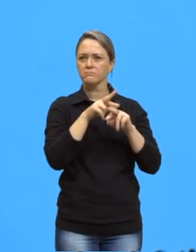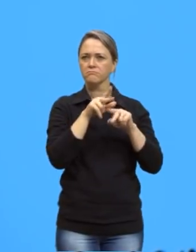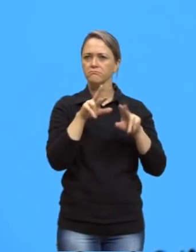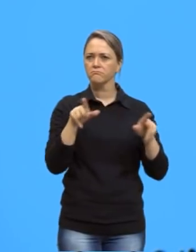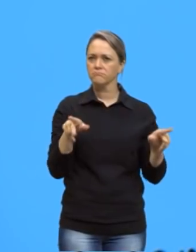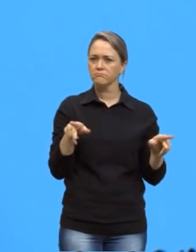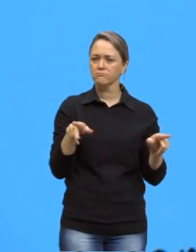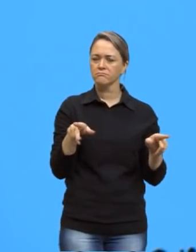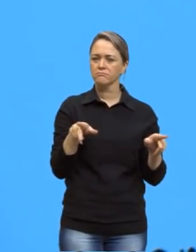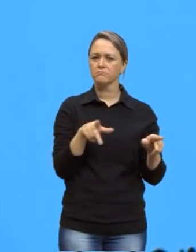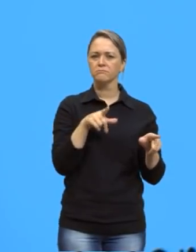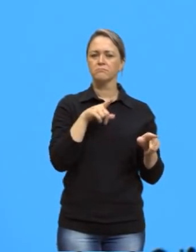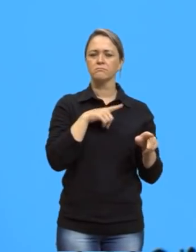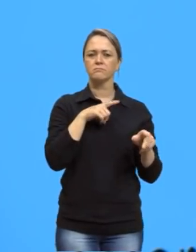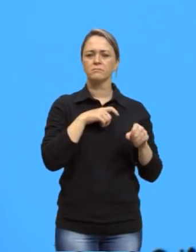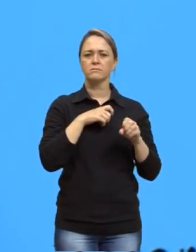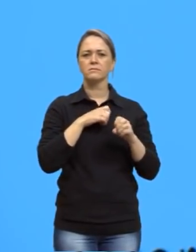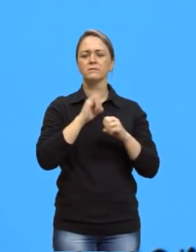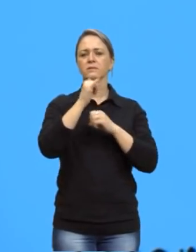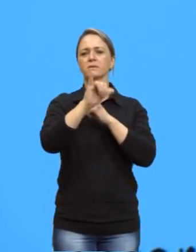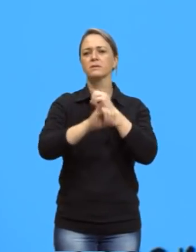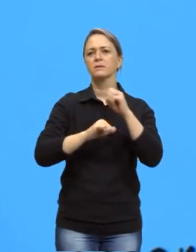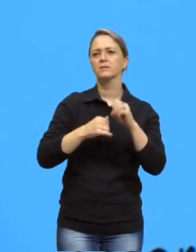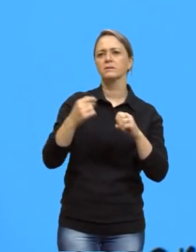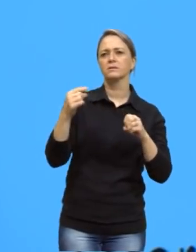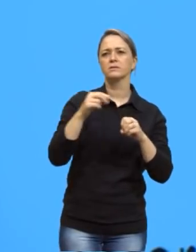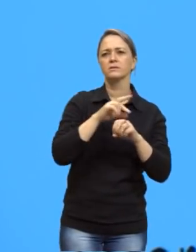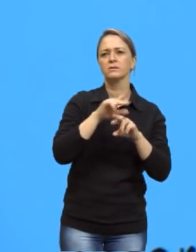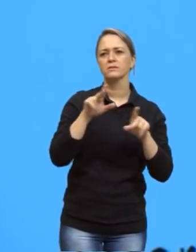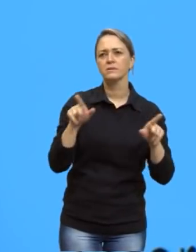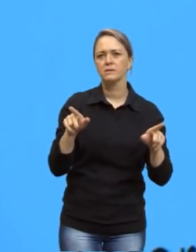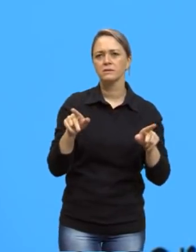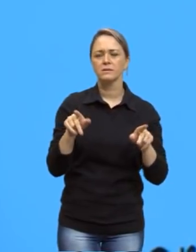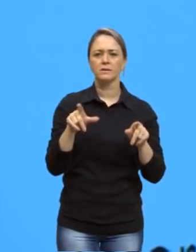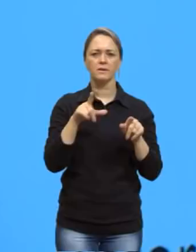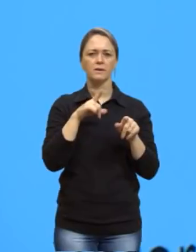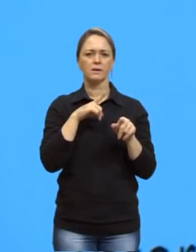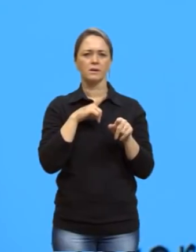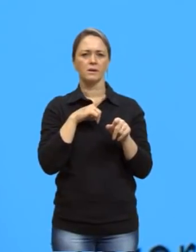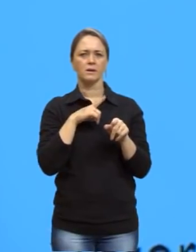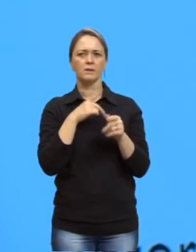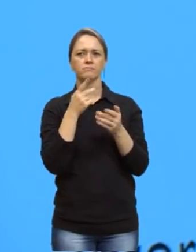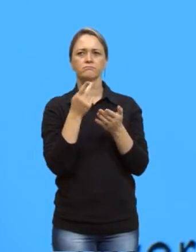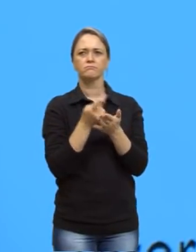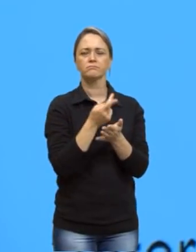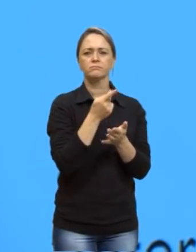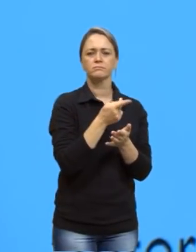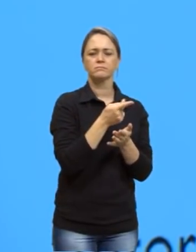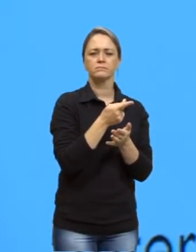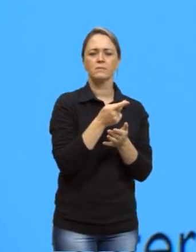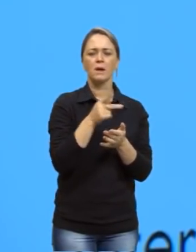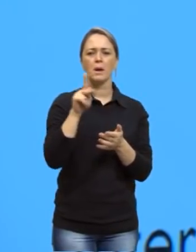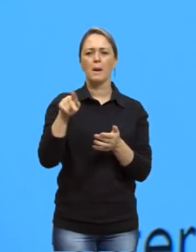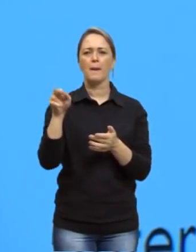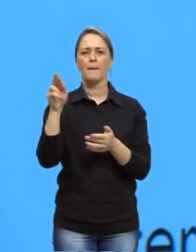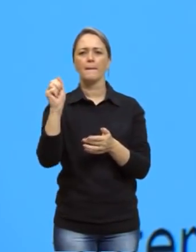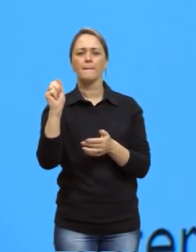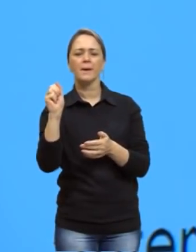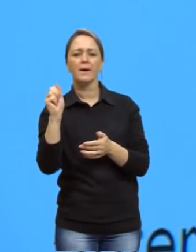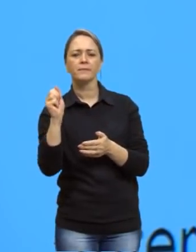diferentes eles têm eletronegatividades diferente o que que vai acontecer o pague de elétrons não é